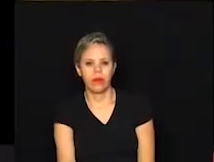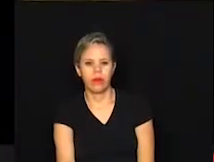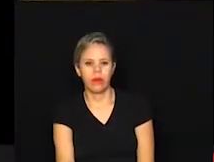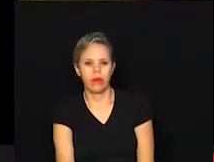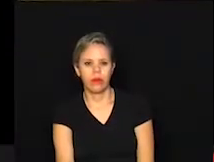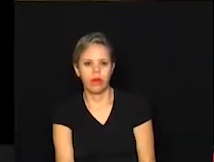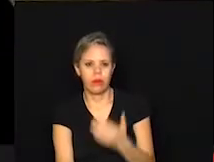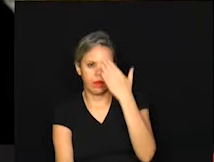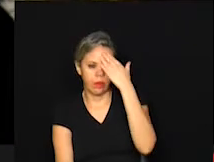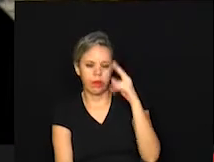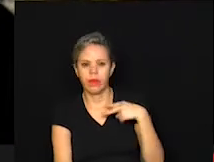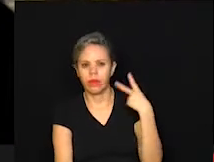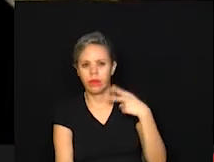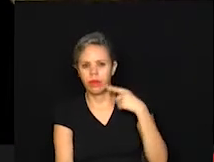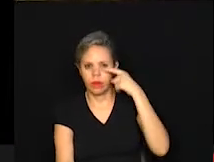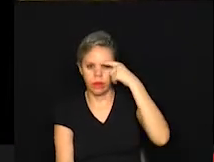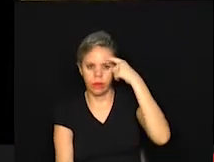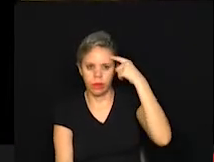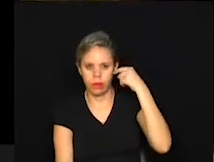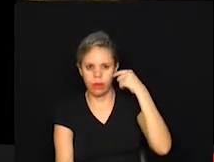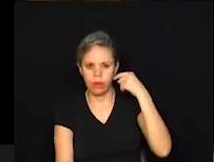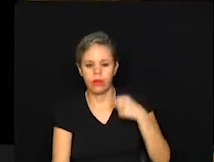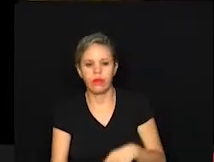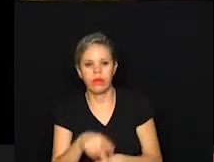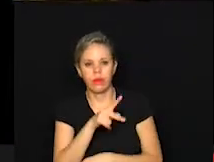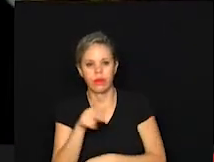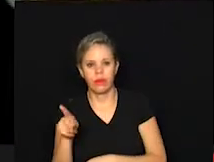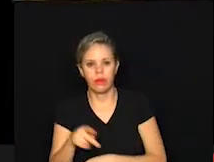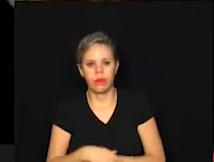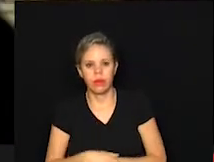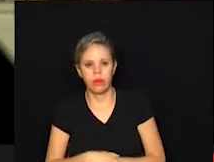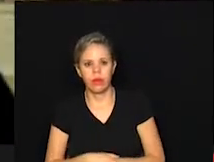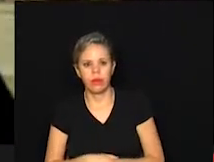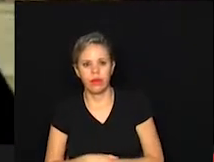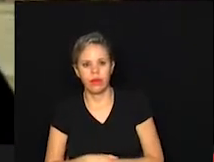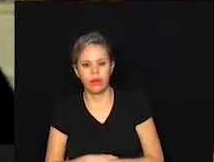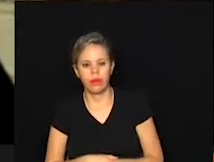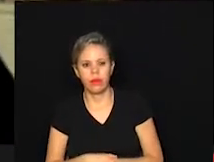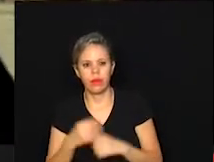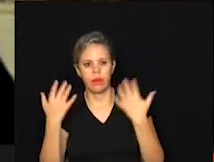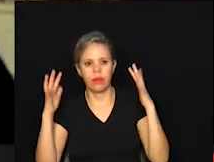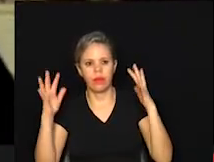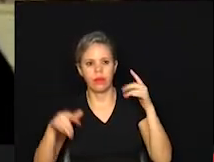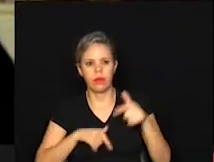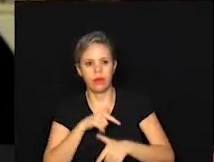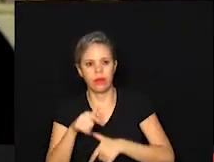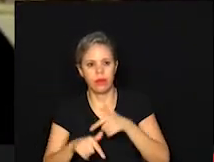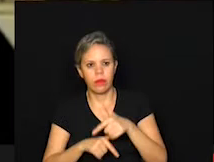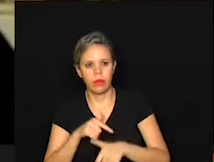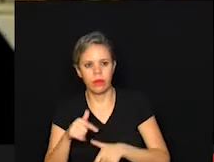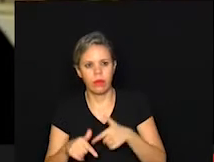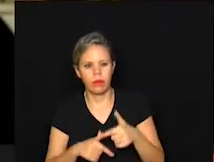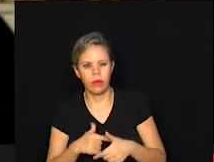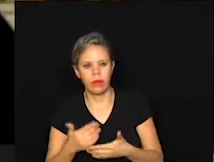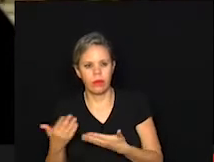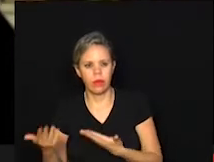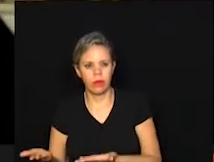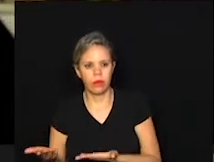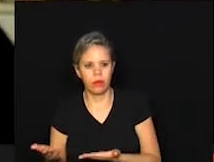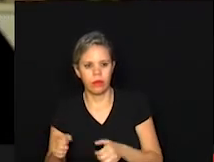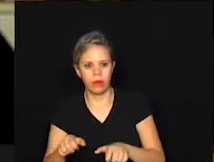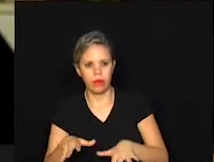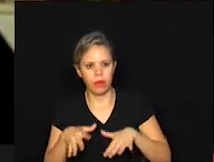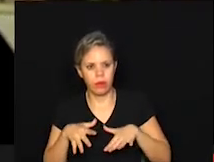Obrigado, vereadora Paula Miguel, nossa presidenta. Parabéns pelo trabalho, esta